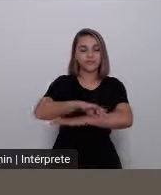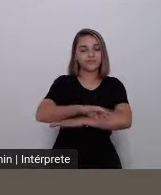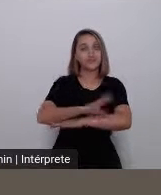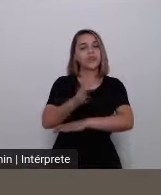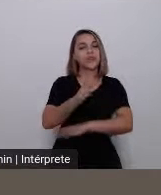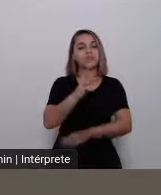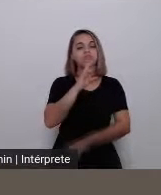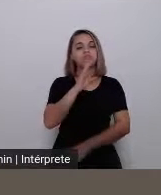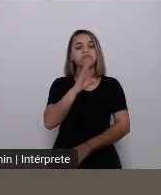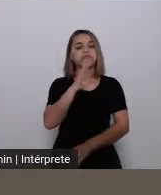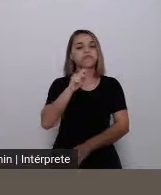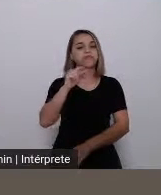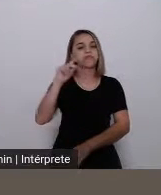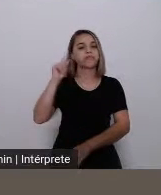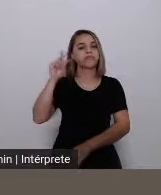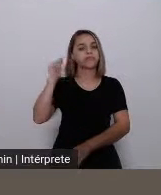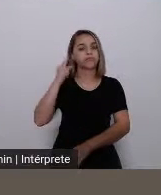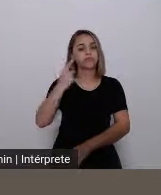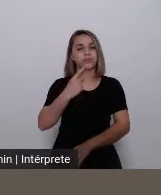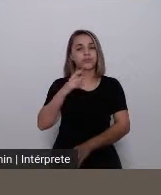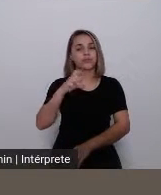desde 1929.